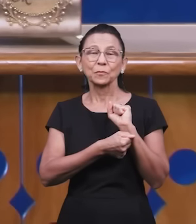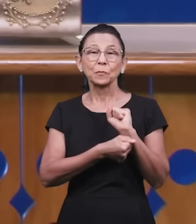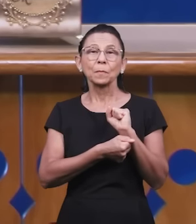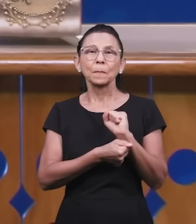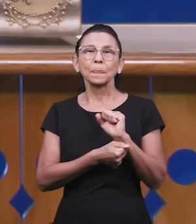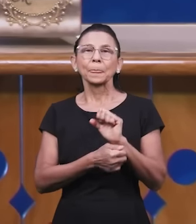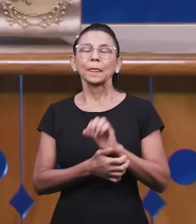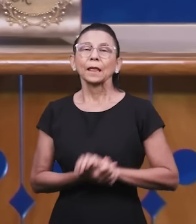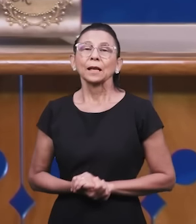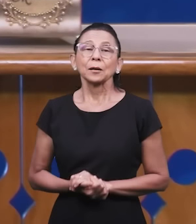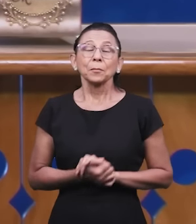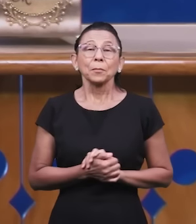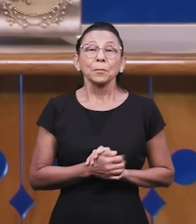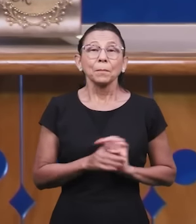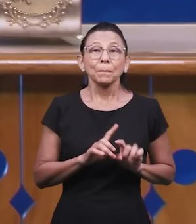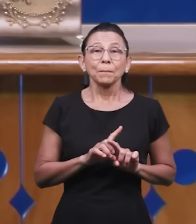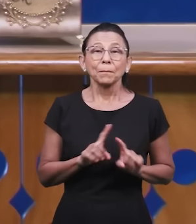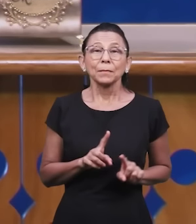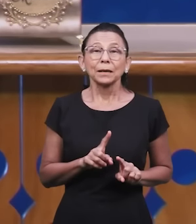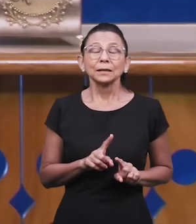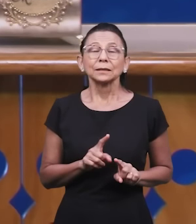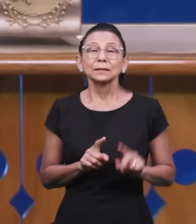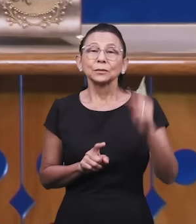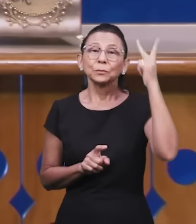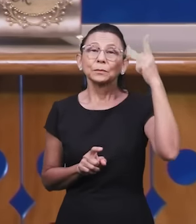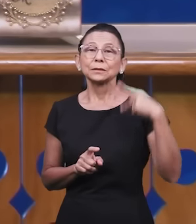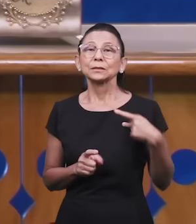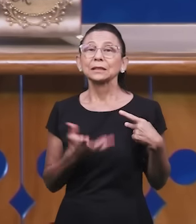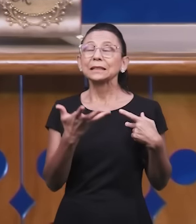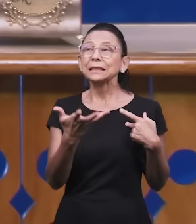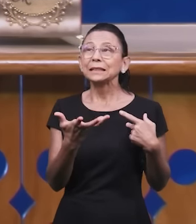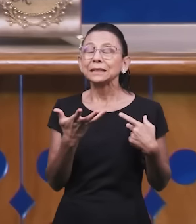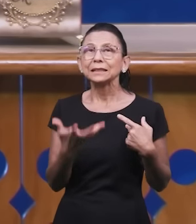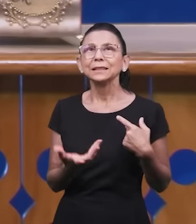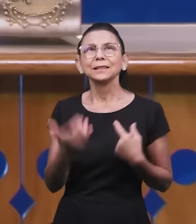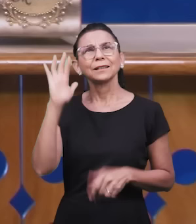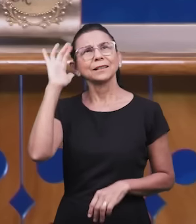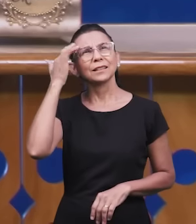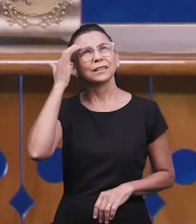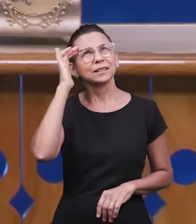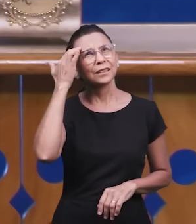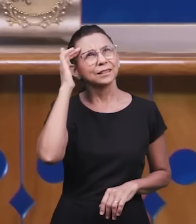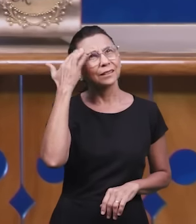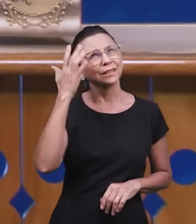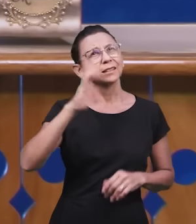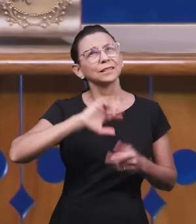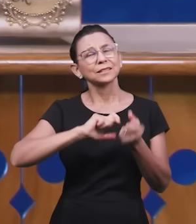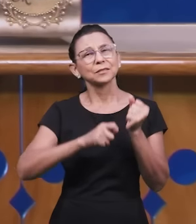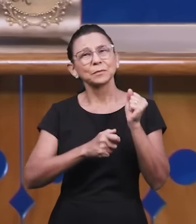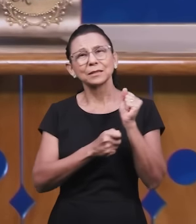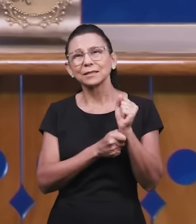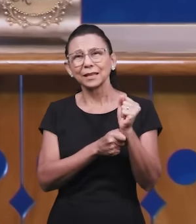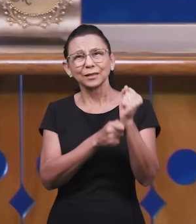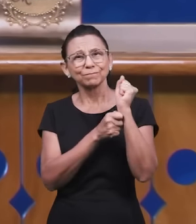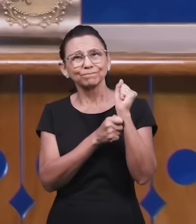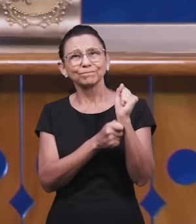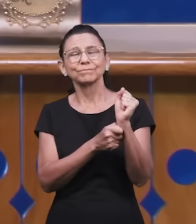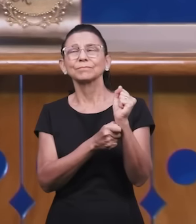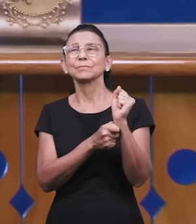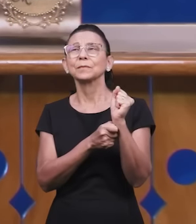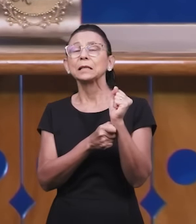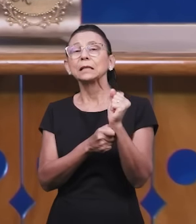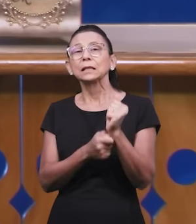mistérios, para que ele pudesse alcançar, na medida em que ele conhecesse esse mistério, alcançar